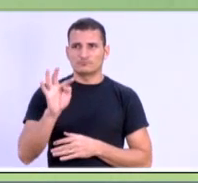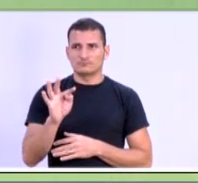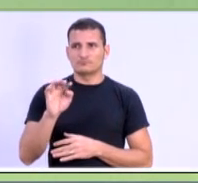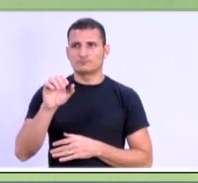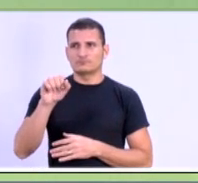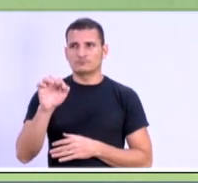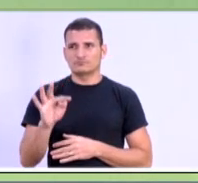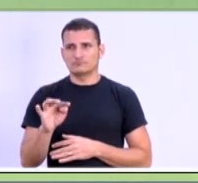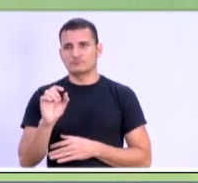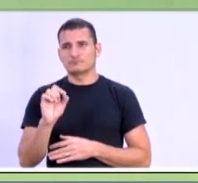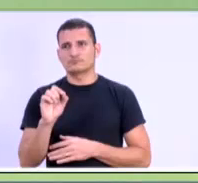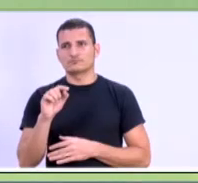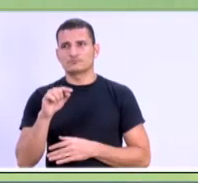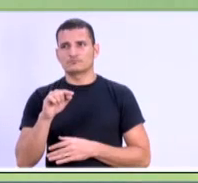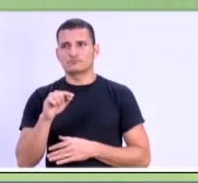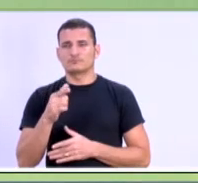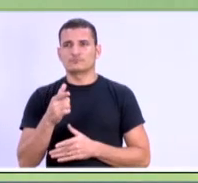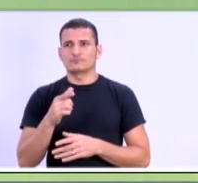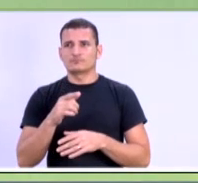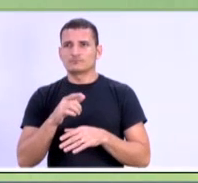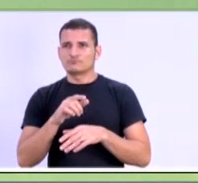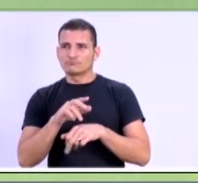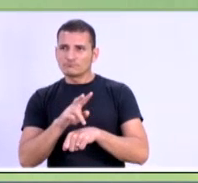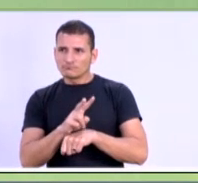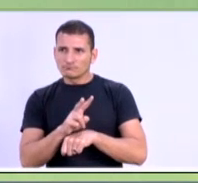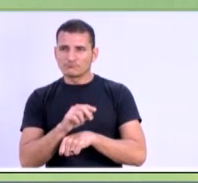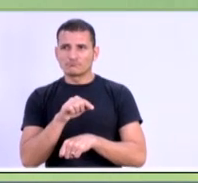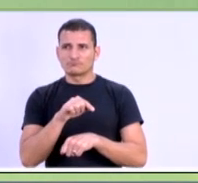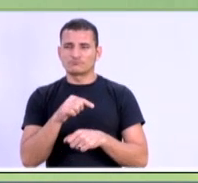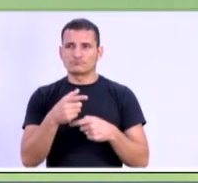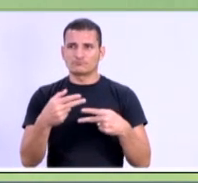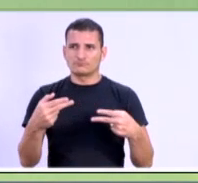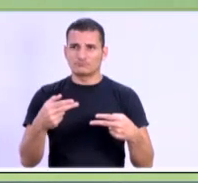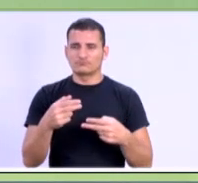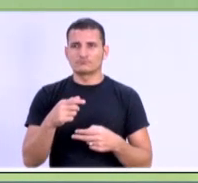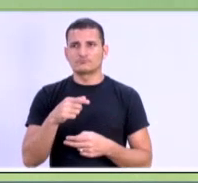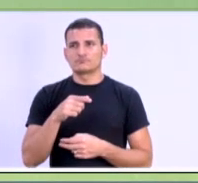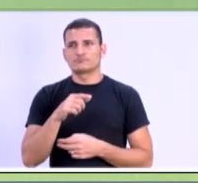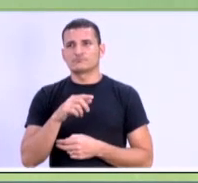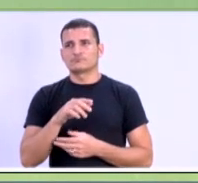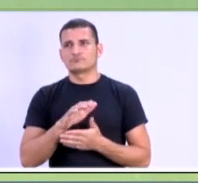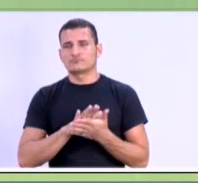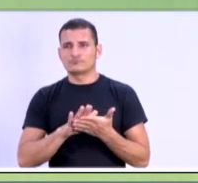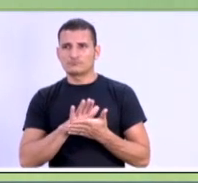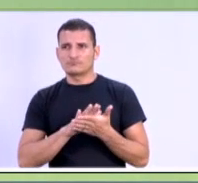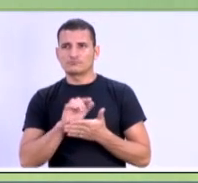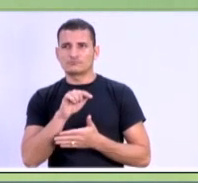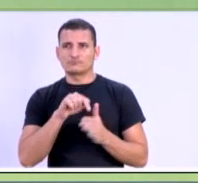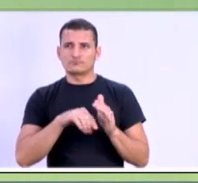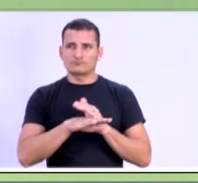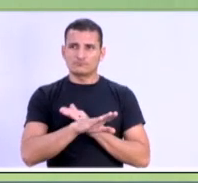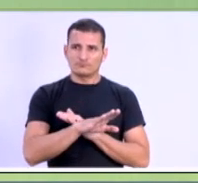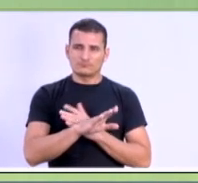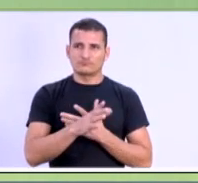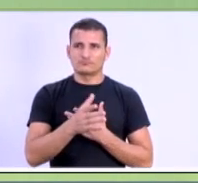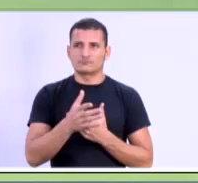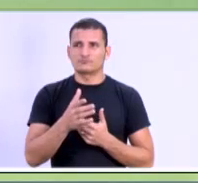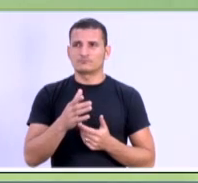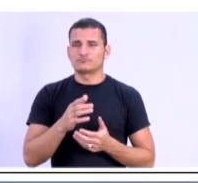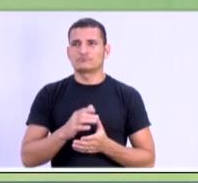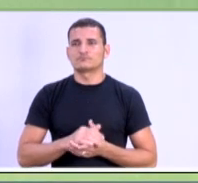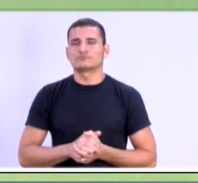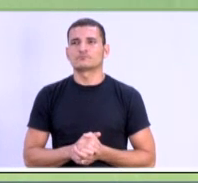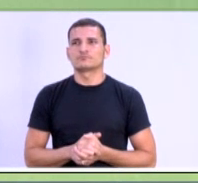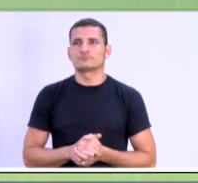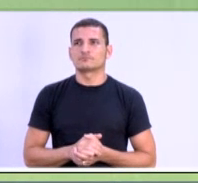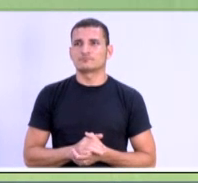garantir o estado consistente de um objeto, né? Ele vai garantir que nenhum valor lá vai estar sendo armazenado, valores que eu não queira que vão estar